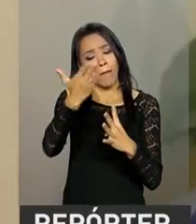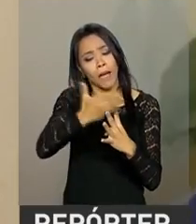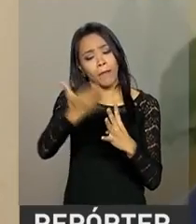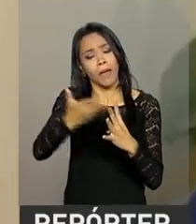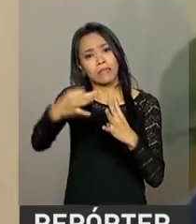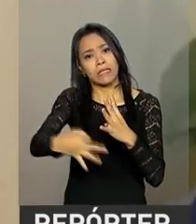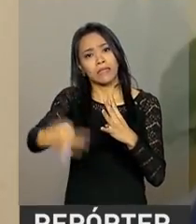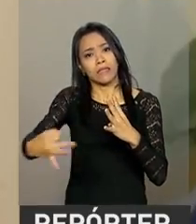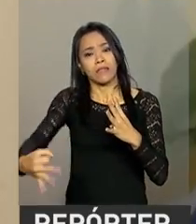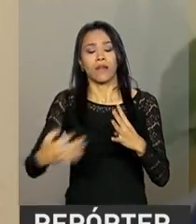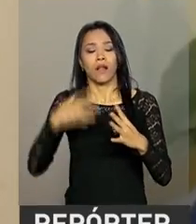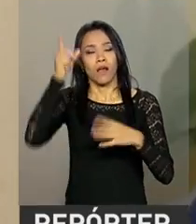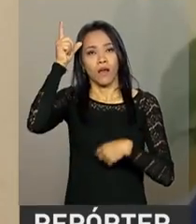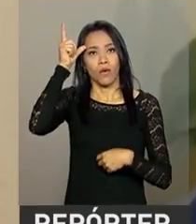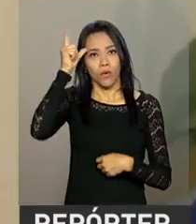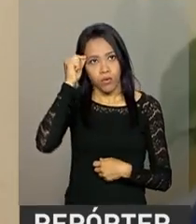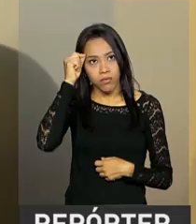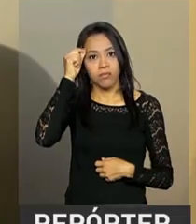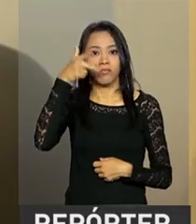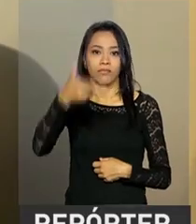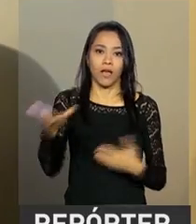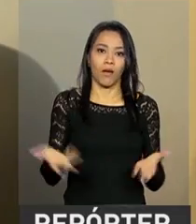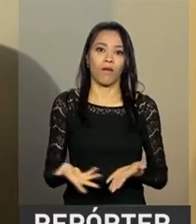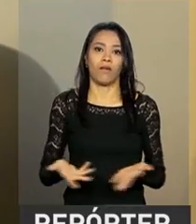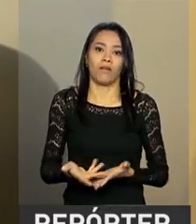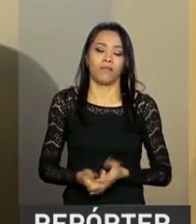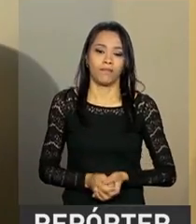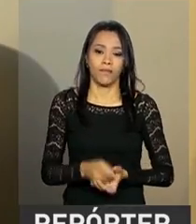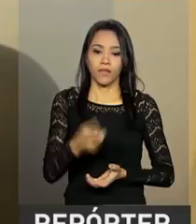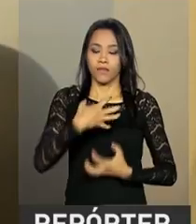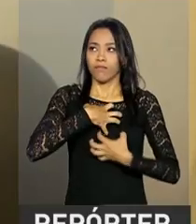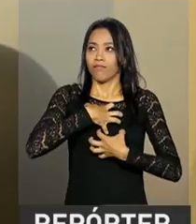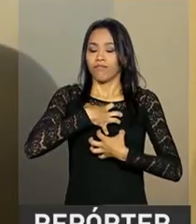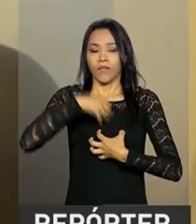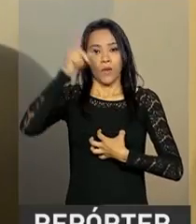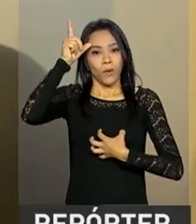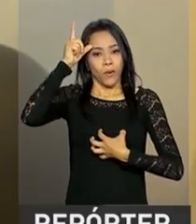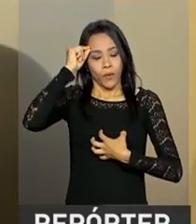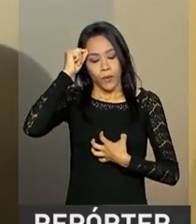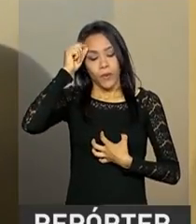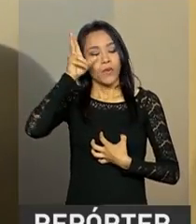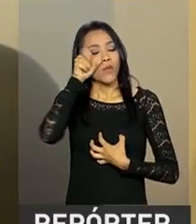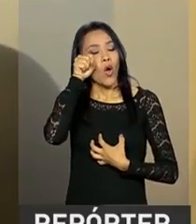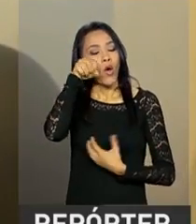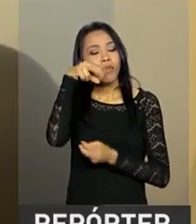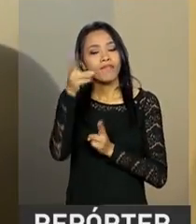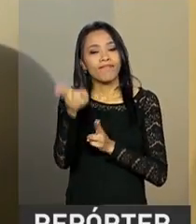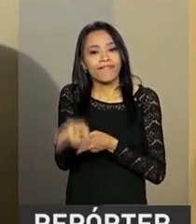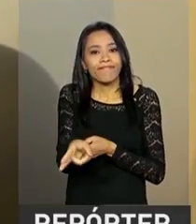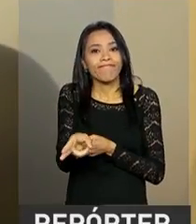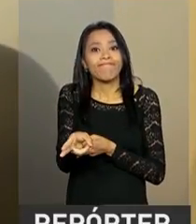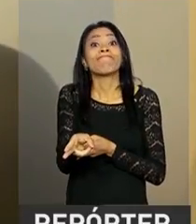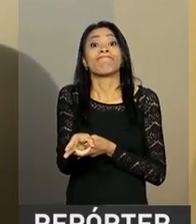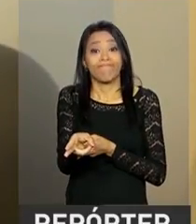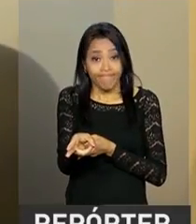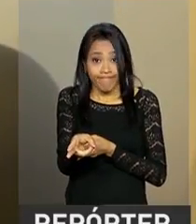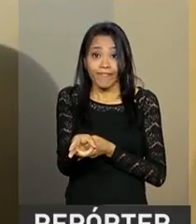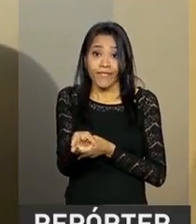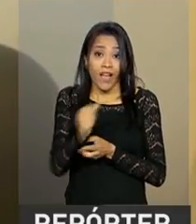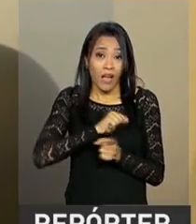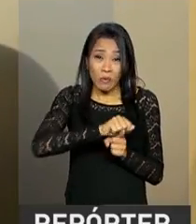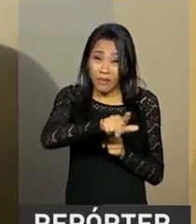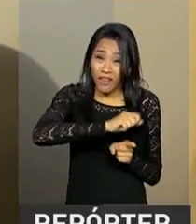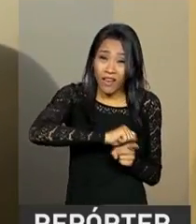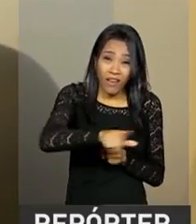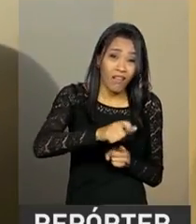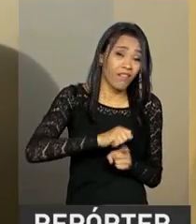e não esconde o alívio que isso traz a sensação Meu Deus a gente dorme assim deita e dorme porque é o aluguel